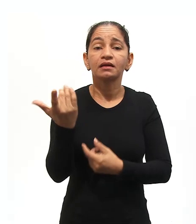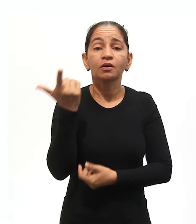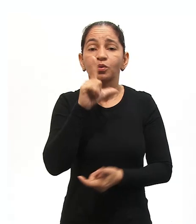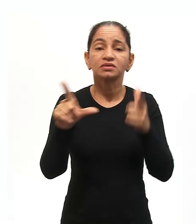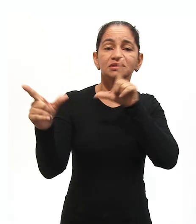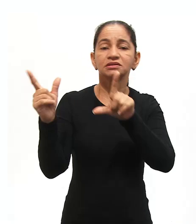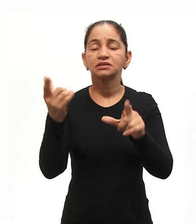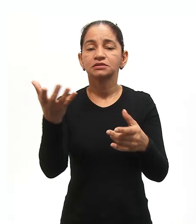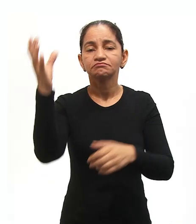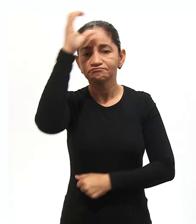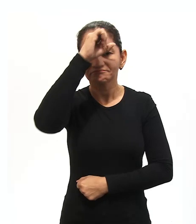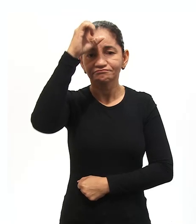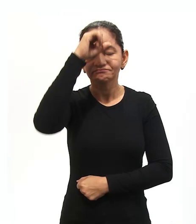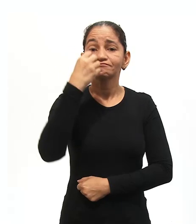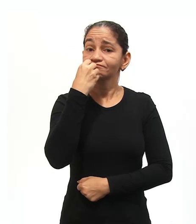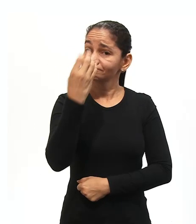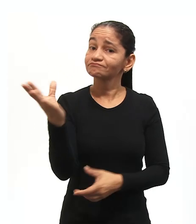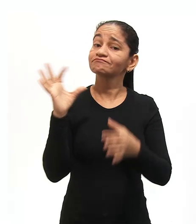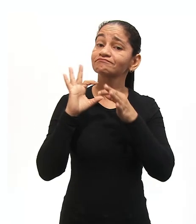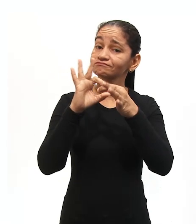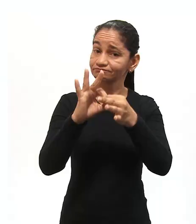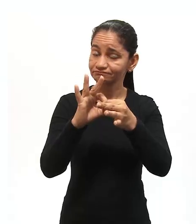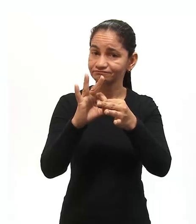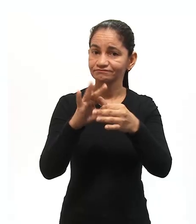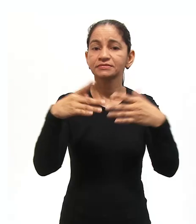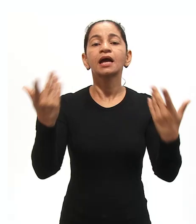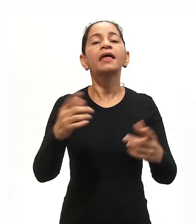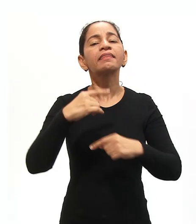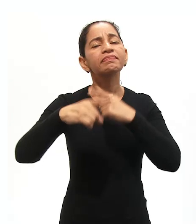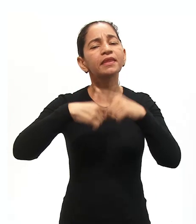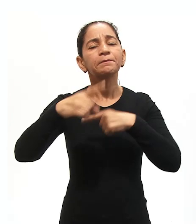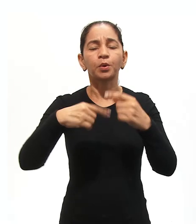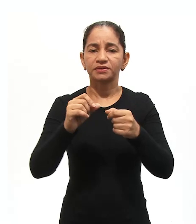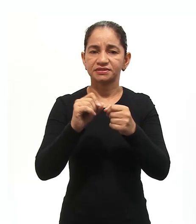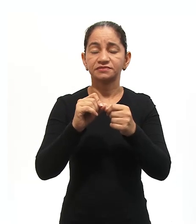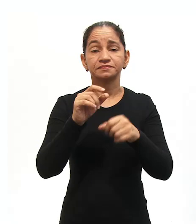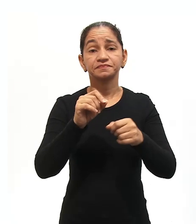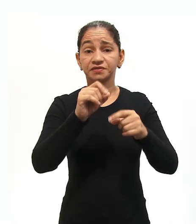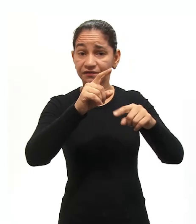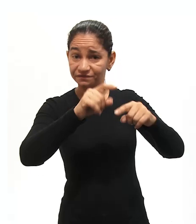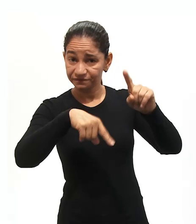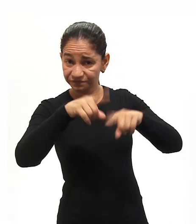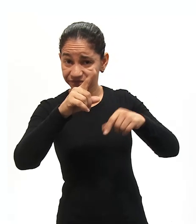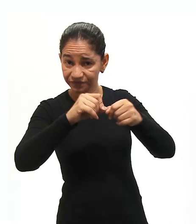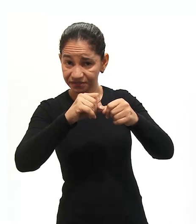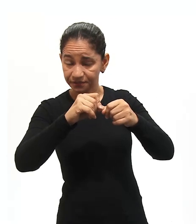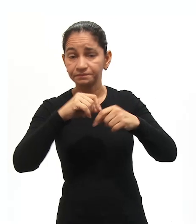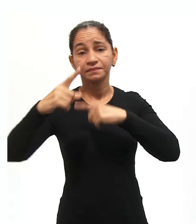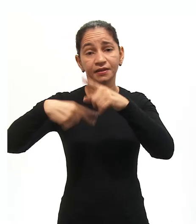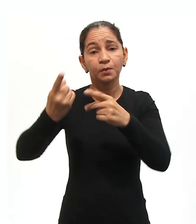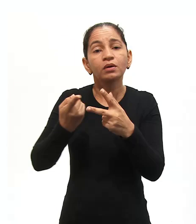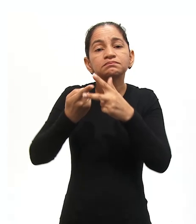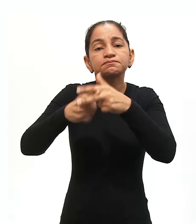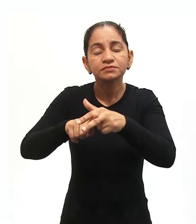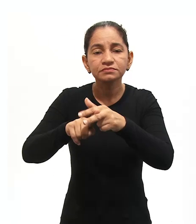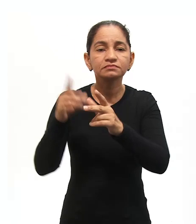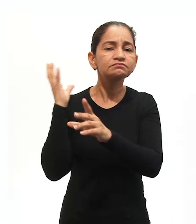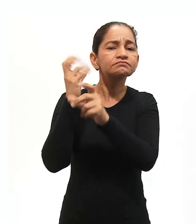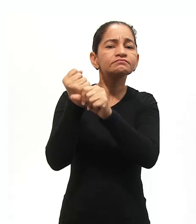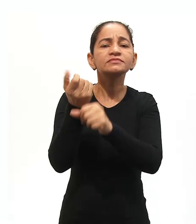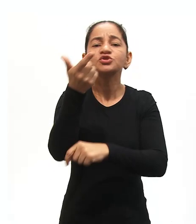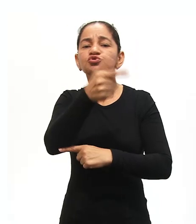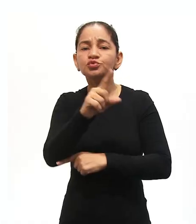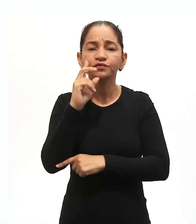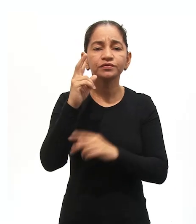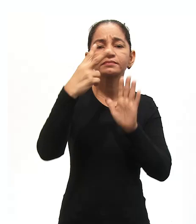padronização institucional é muito importante nesse contexto. Revisão técnica e editorial sistemática. O propósito aqui